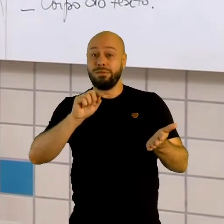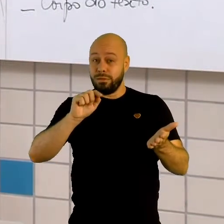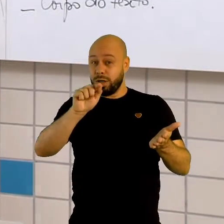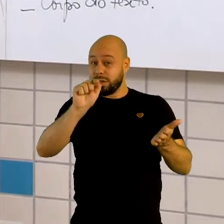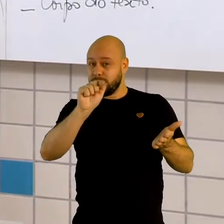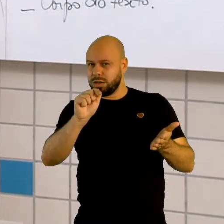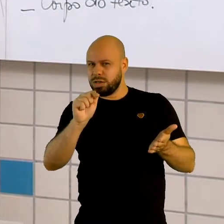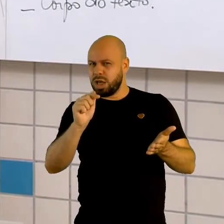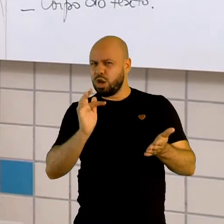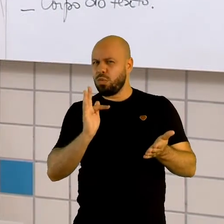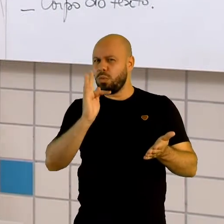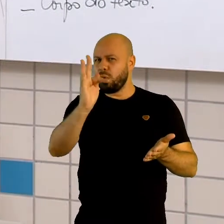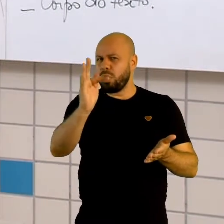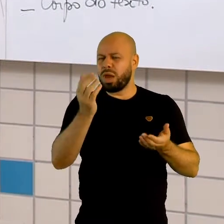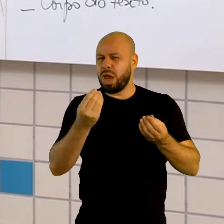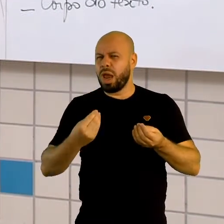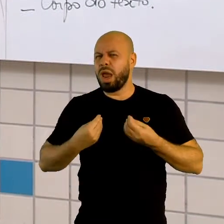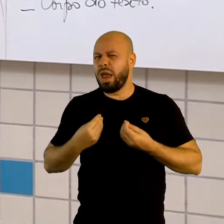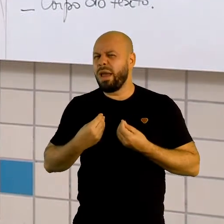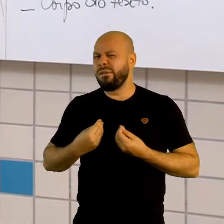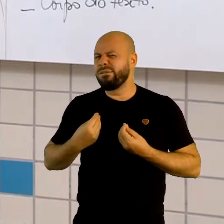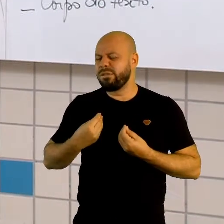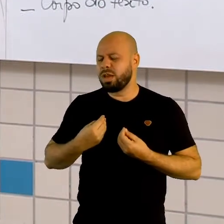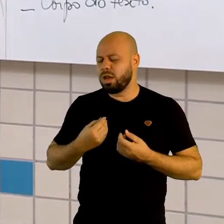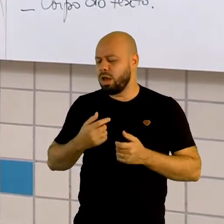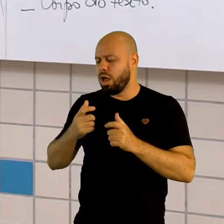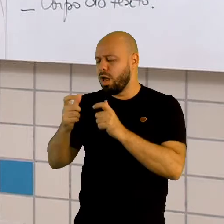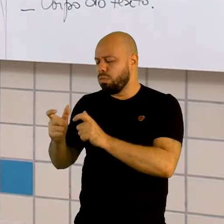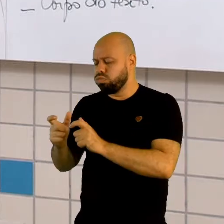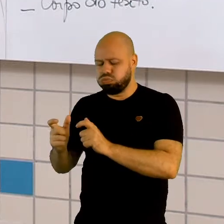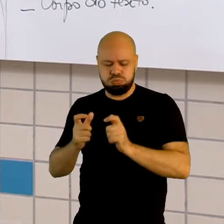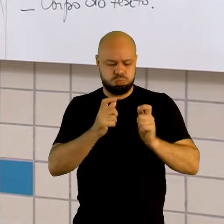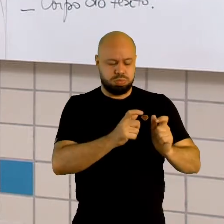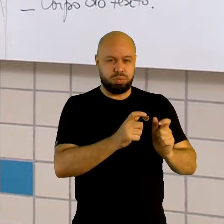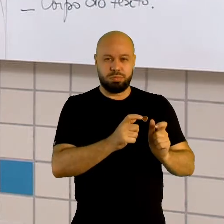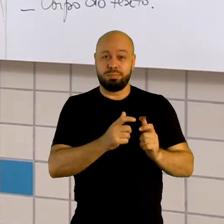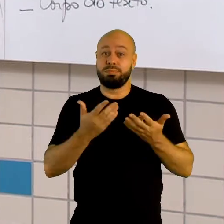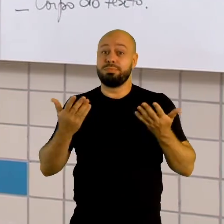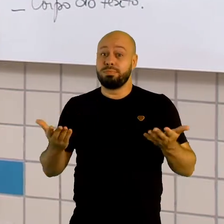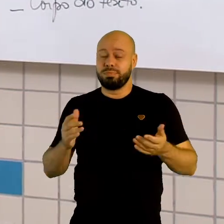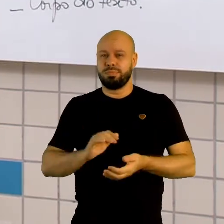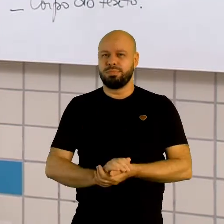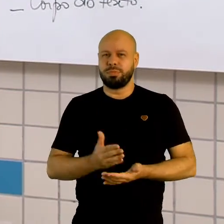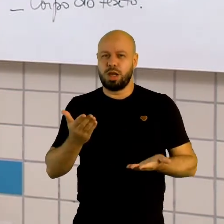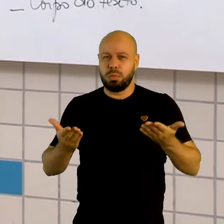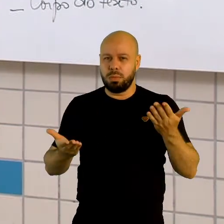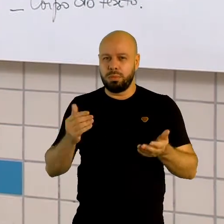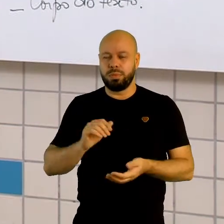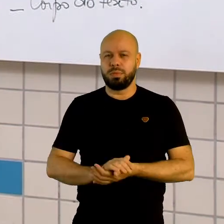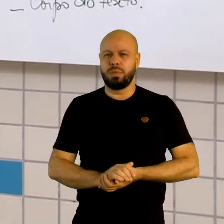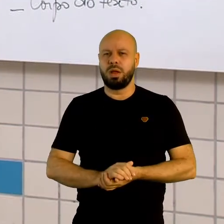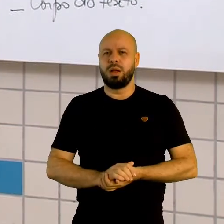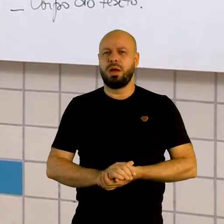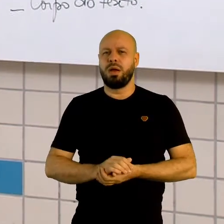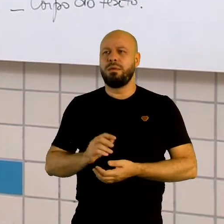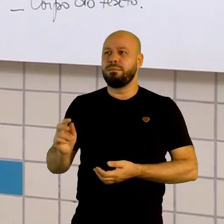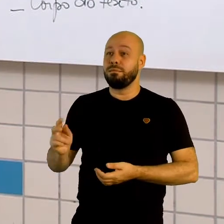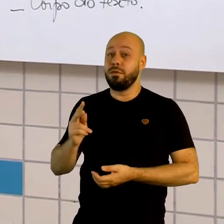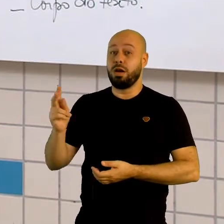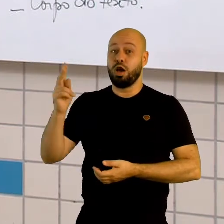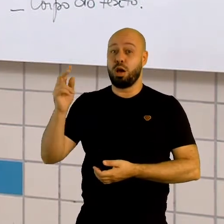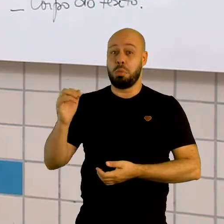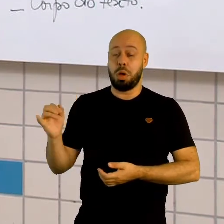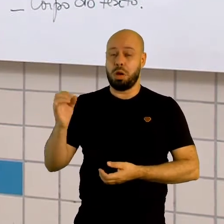vocês vão preferir morar no campo ou na cidade? Quais são as vantagens e desvantagens